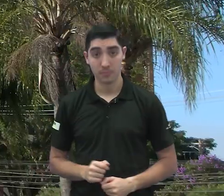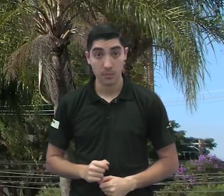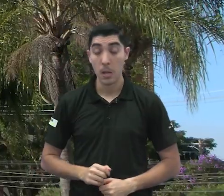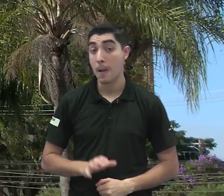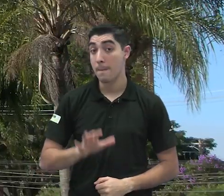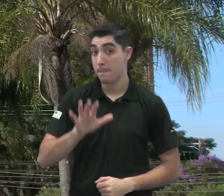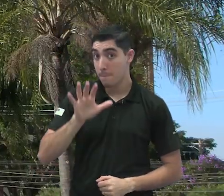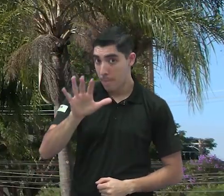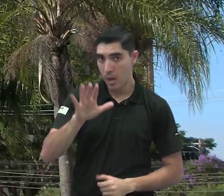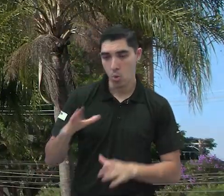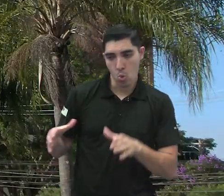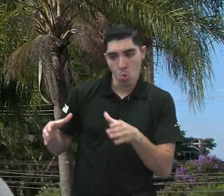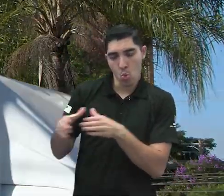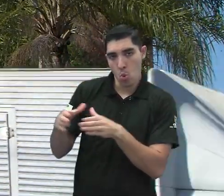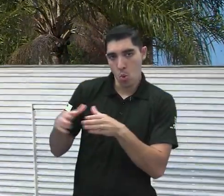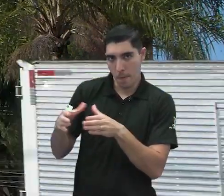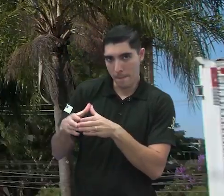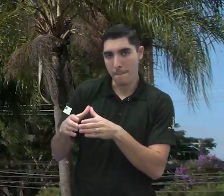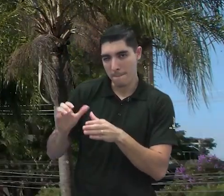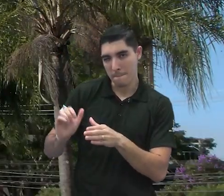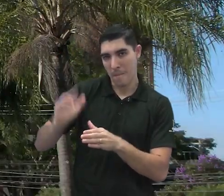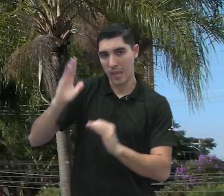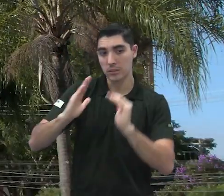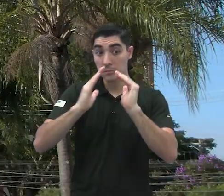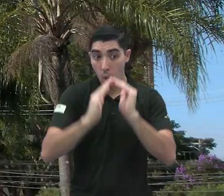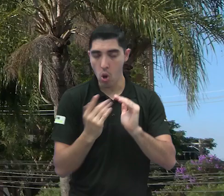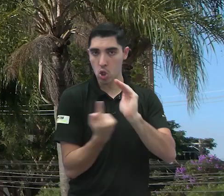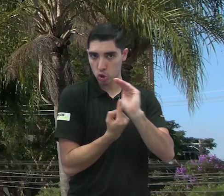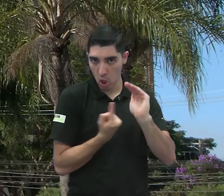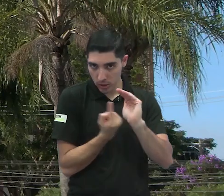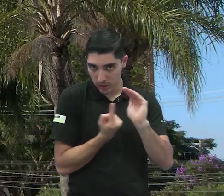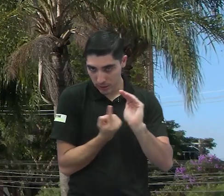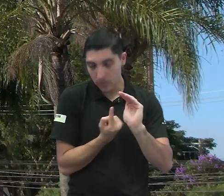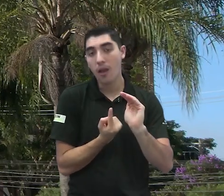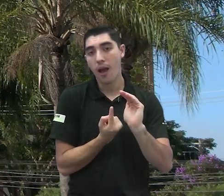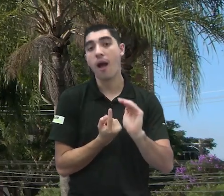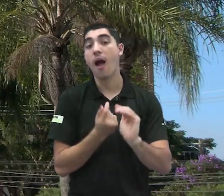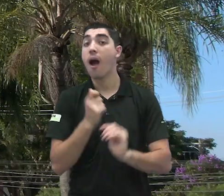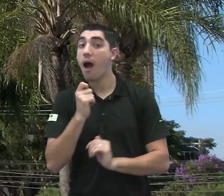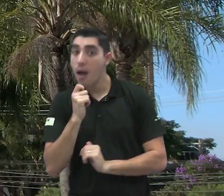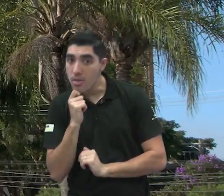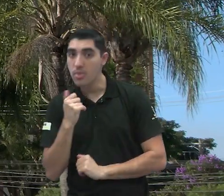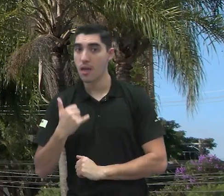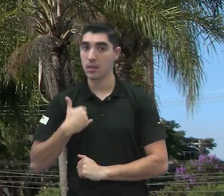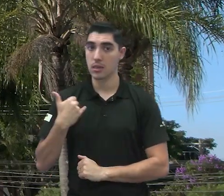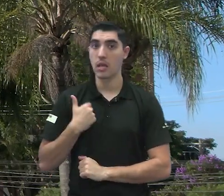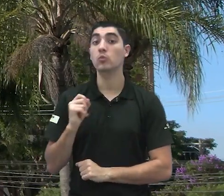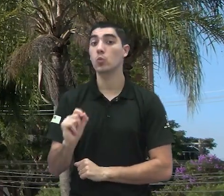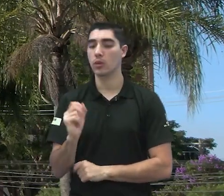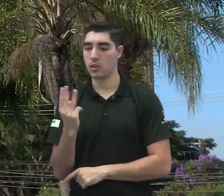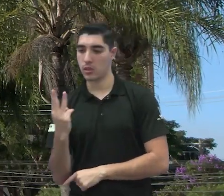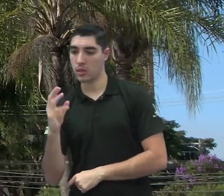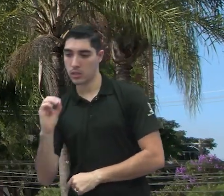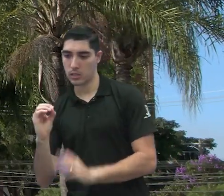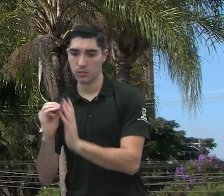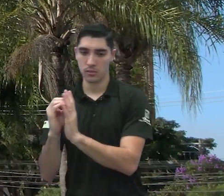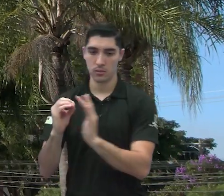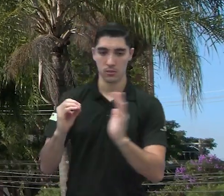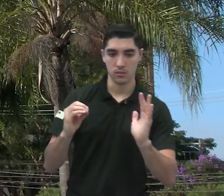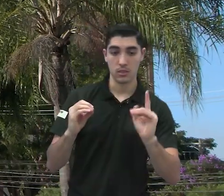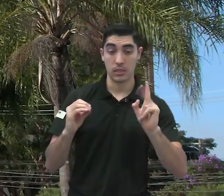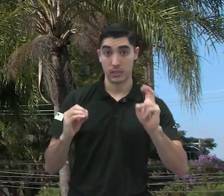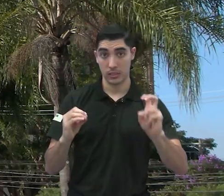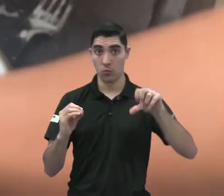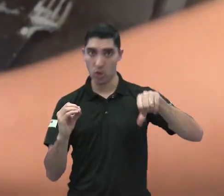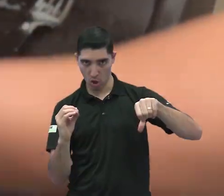o grupo mais representativo no contexto dos lares unipessoais está na faixa etária de 30 a